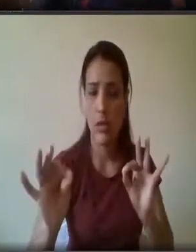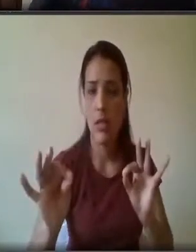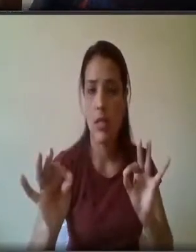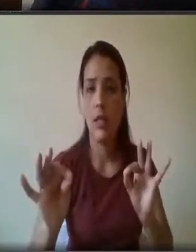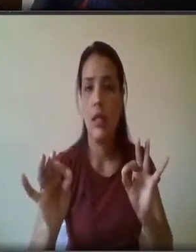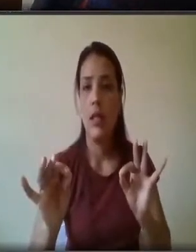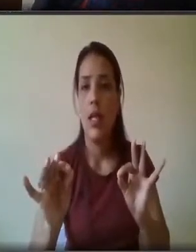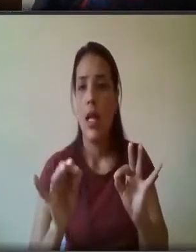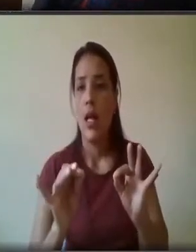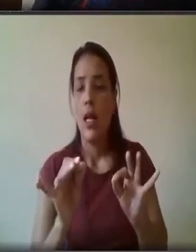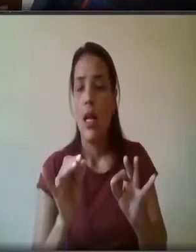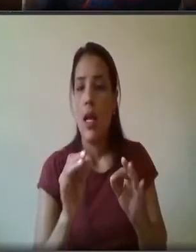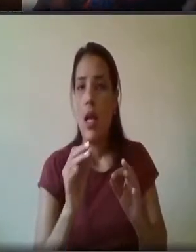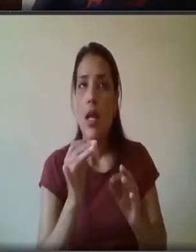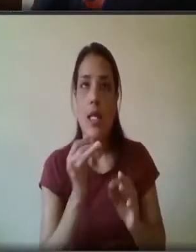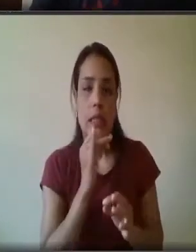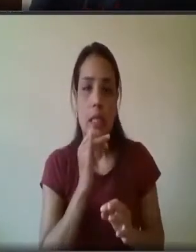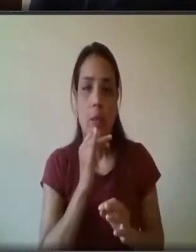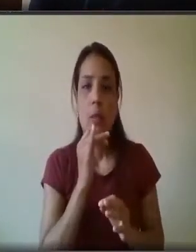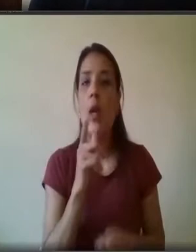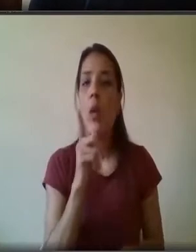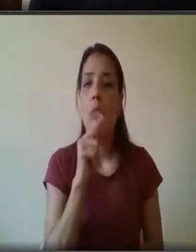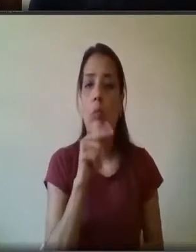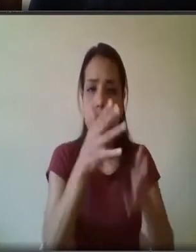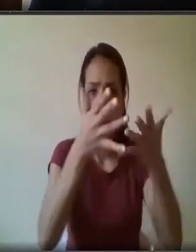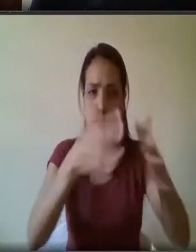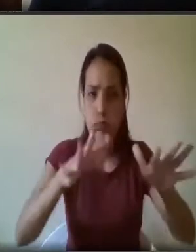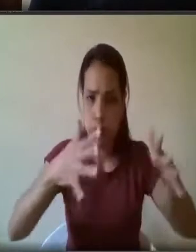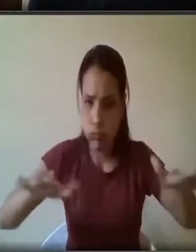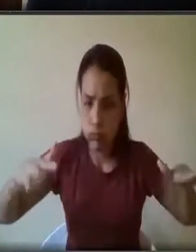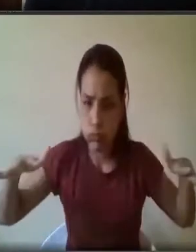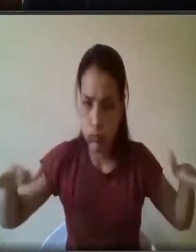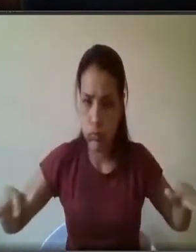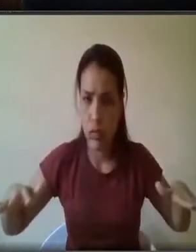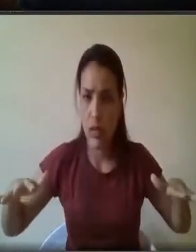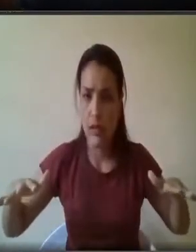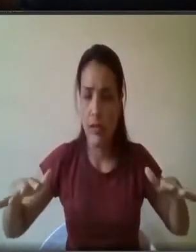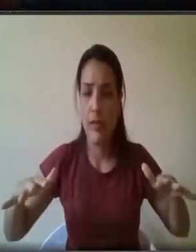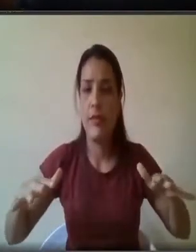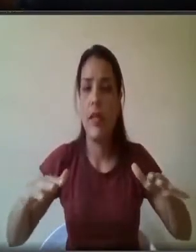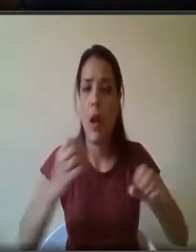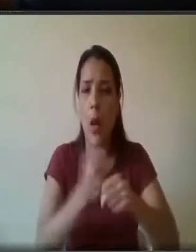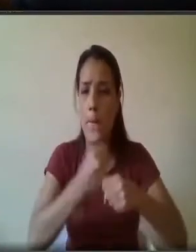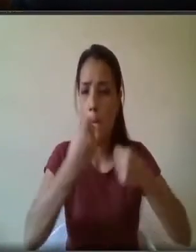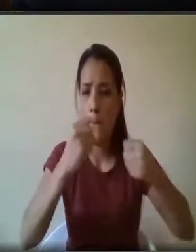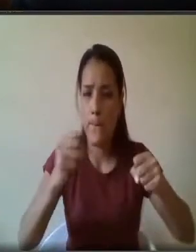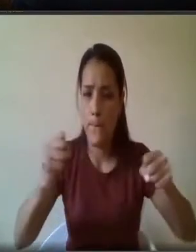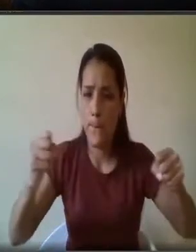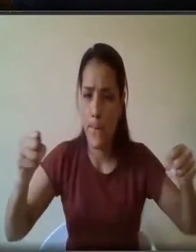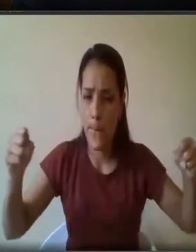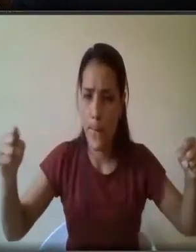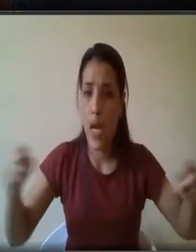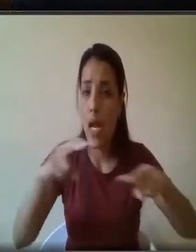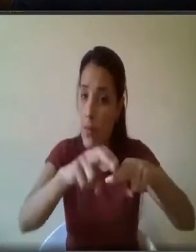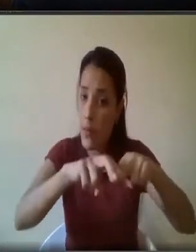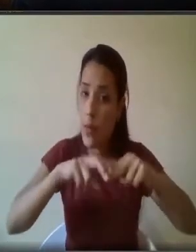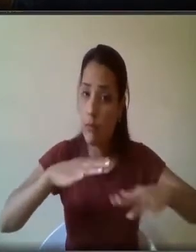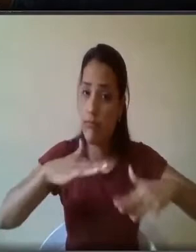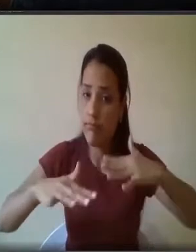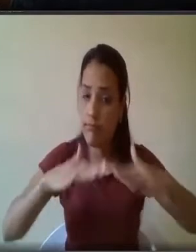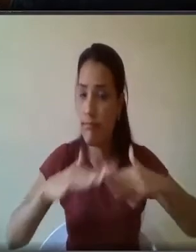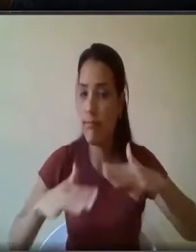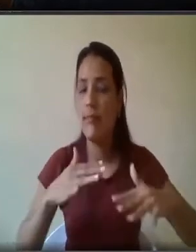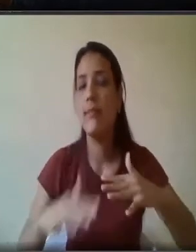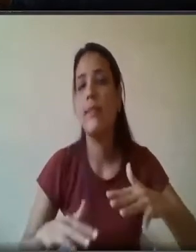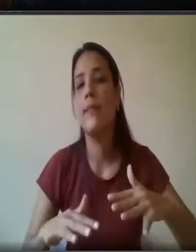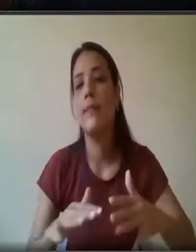então, ele ficasse mais largo por conta desses movimentos. São algumas curiosidades, tá? Tanto a